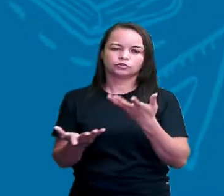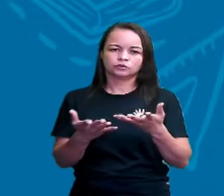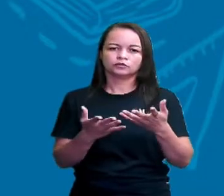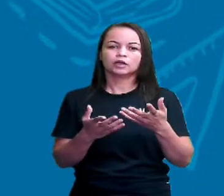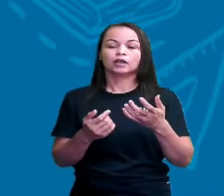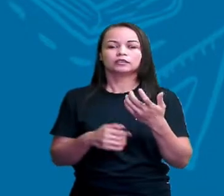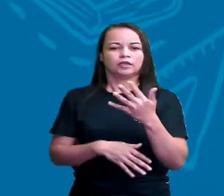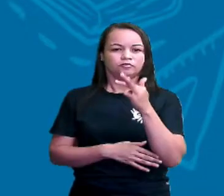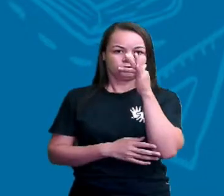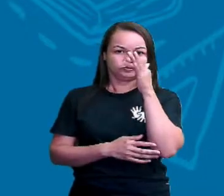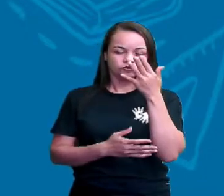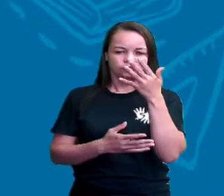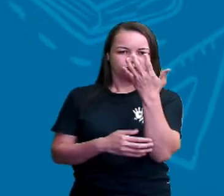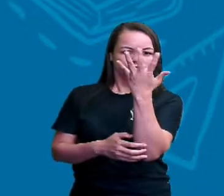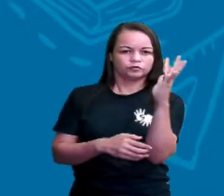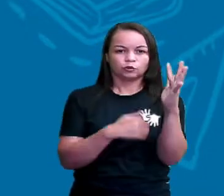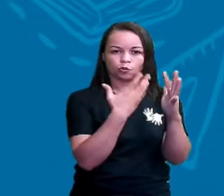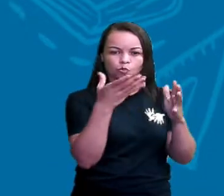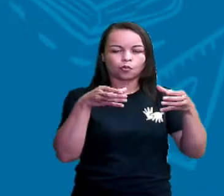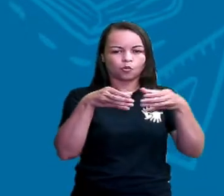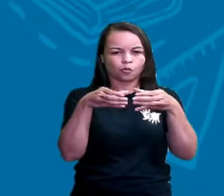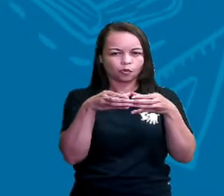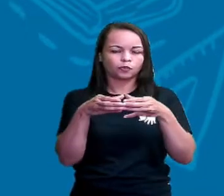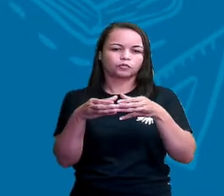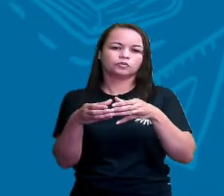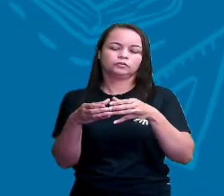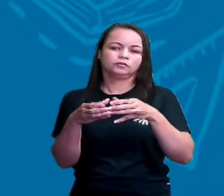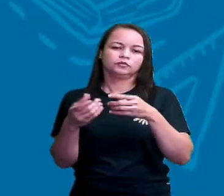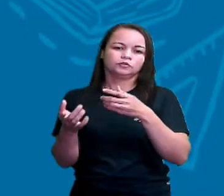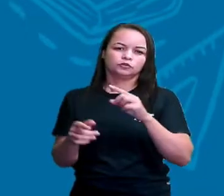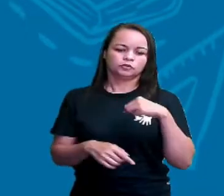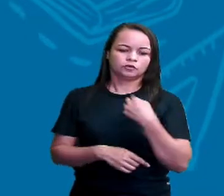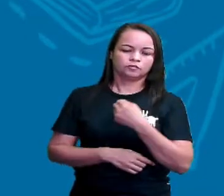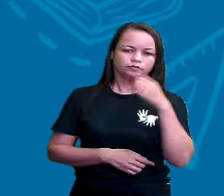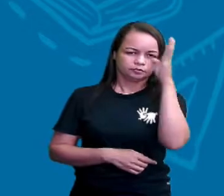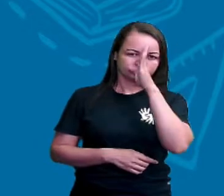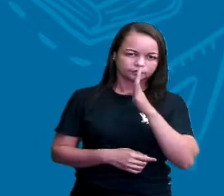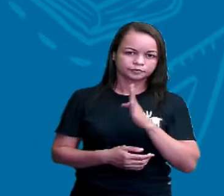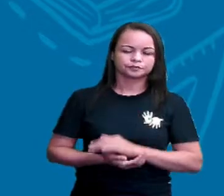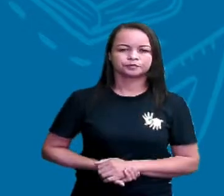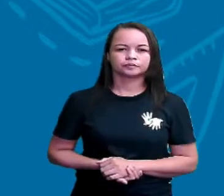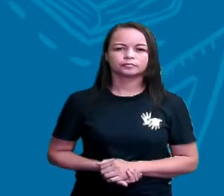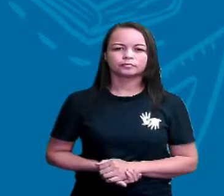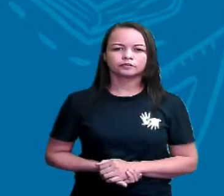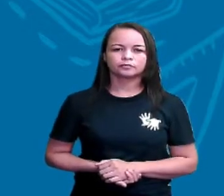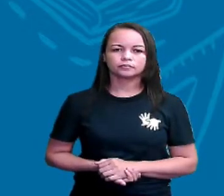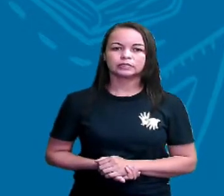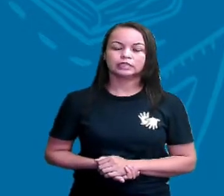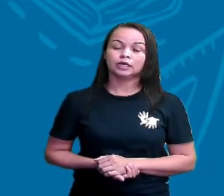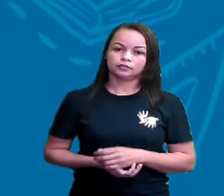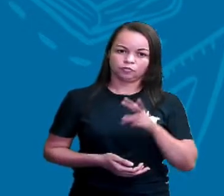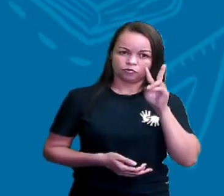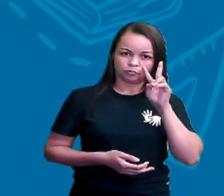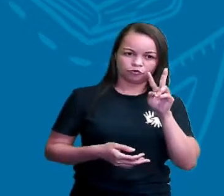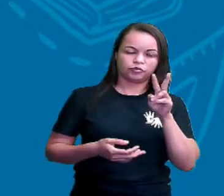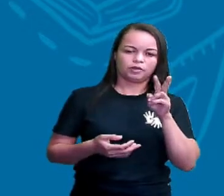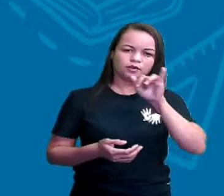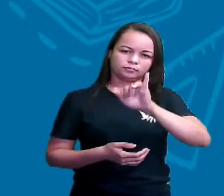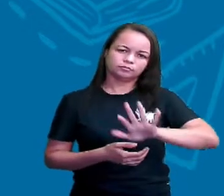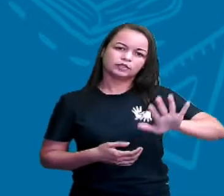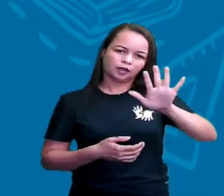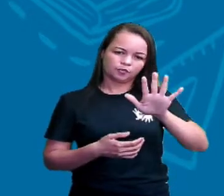certo, do nosso Brasil. Então, vamos observar agora, através da imagem, a sequência de algumas pegadas, tá